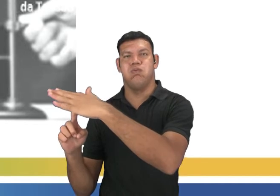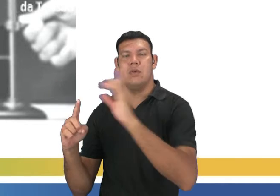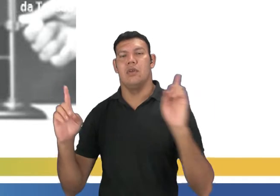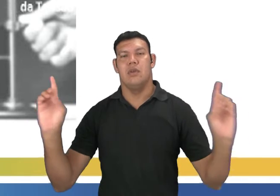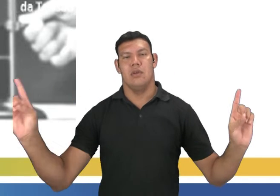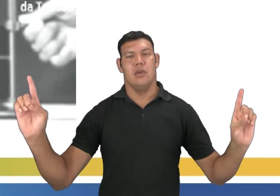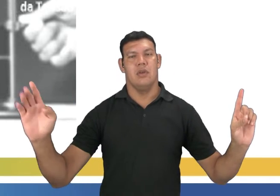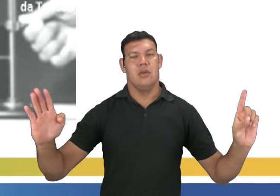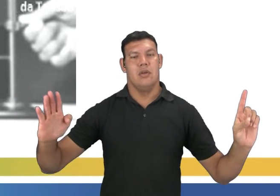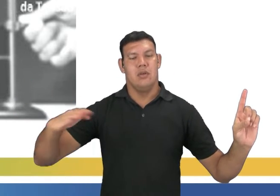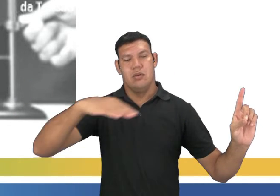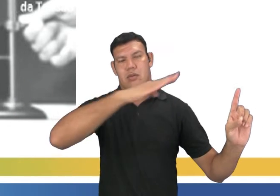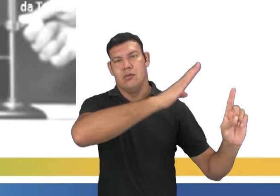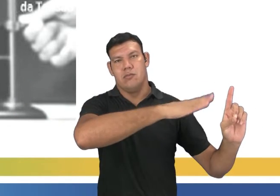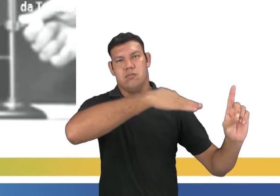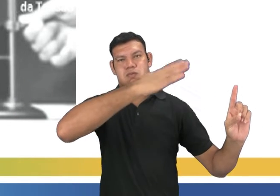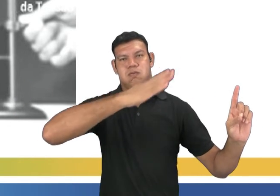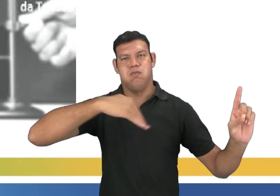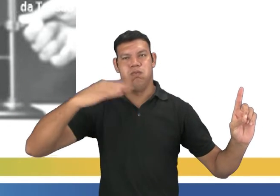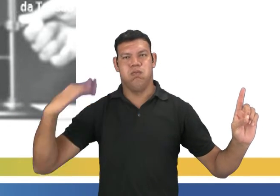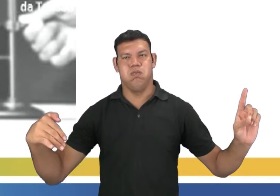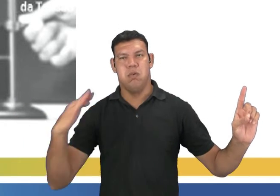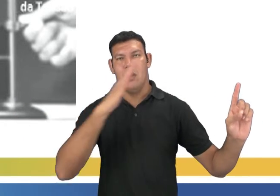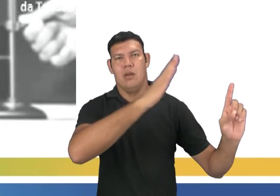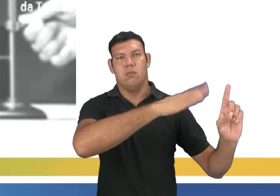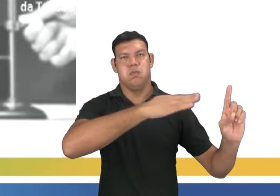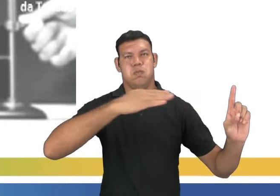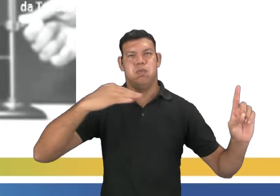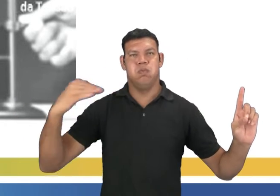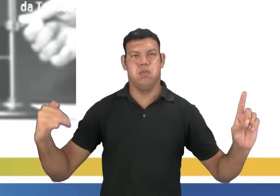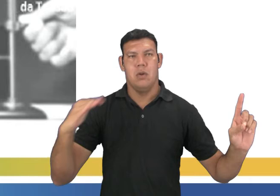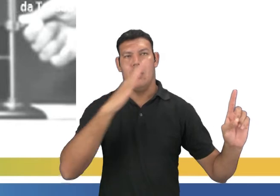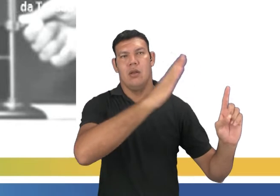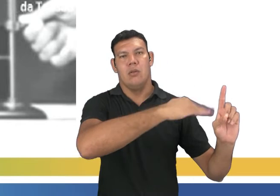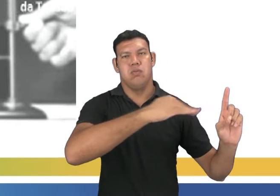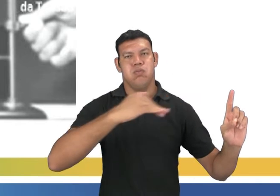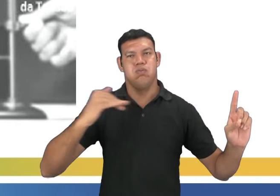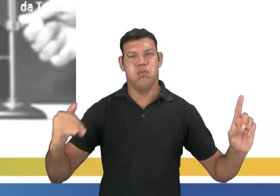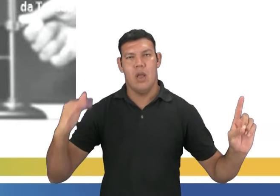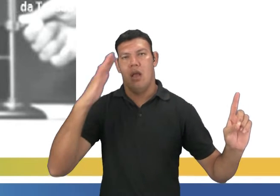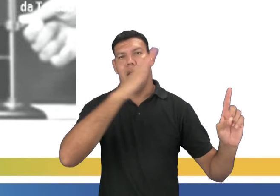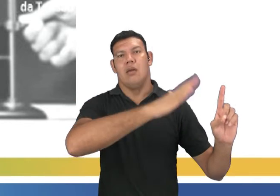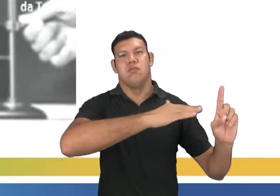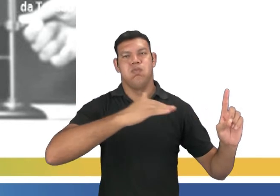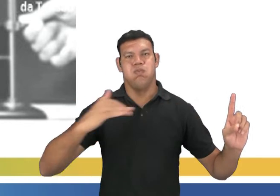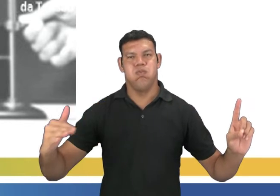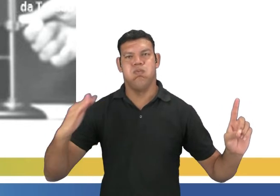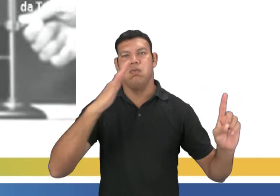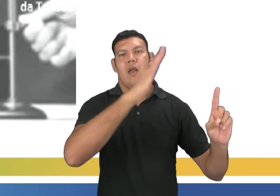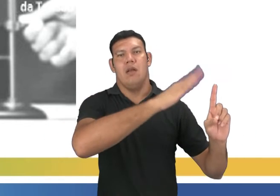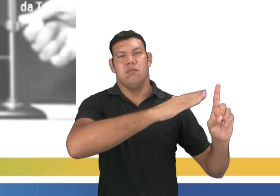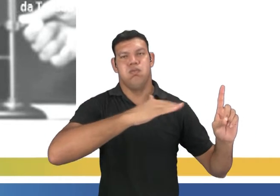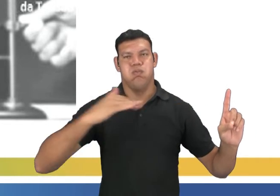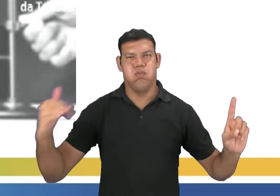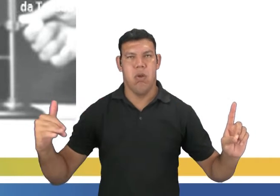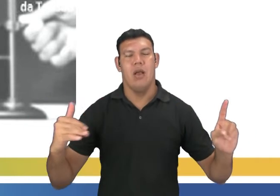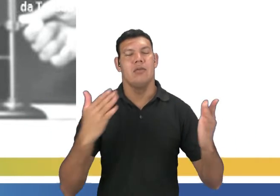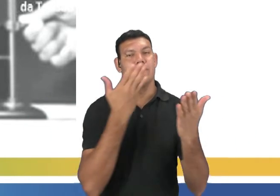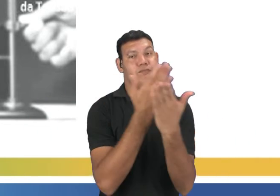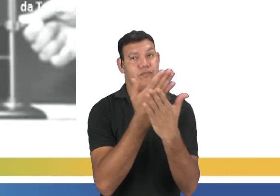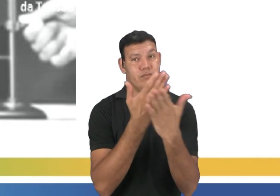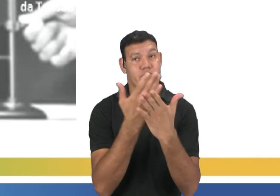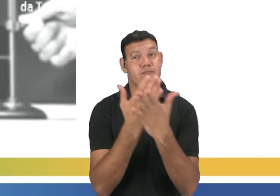pelo fato dela estar amarrada, ela vai ser uma onda estacionária. E aí vai formar um estudo que